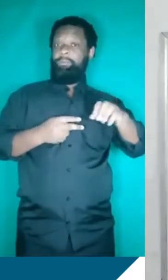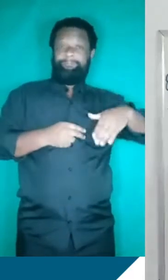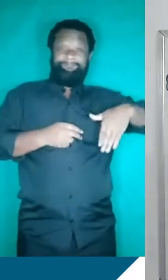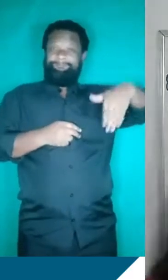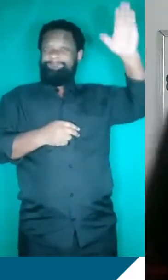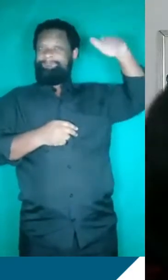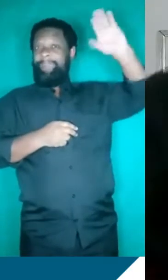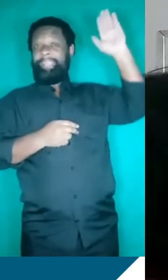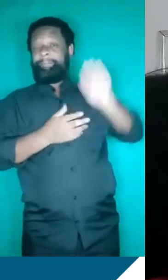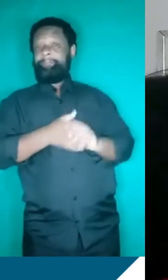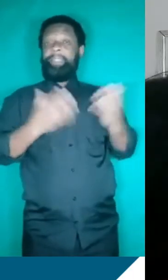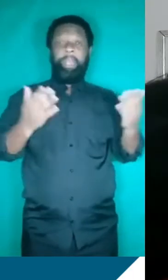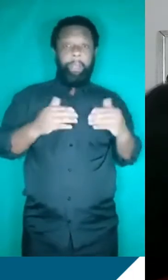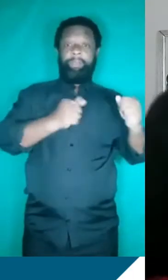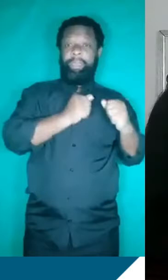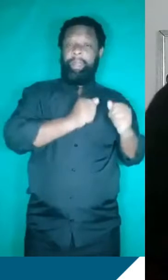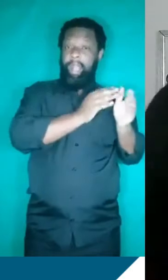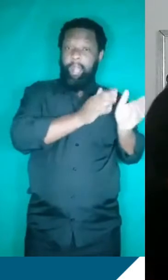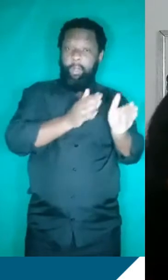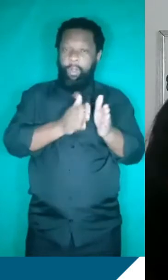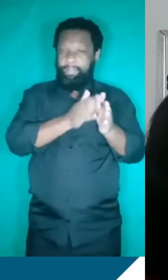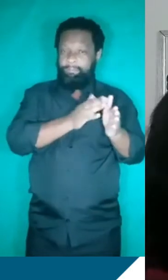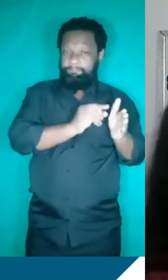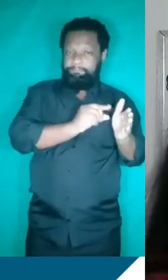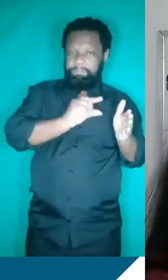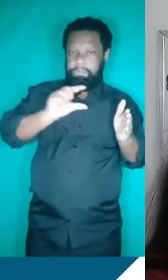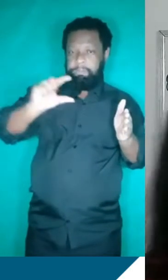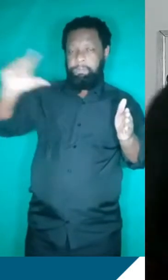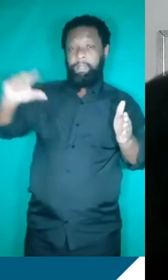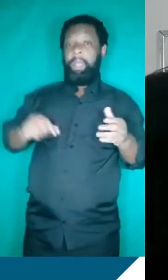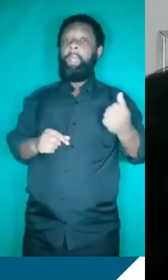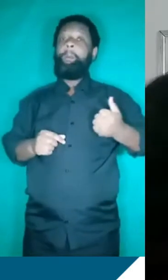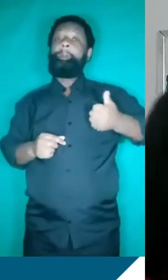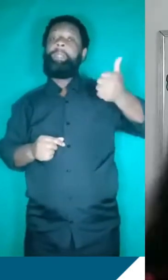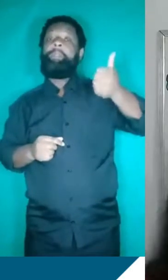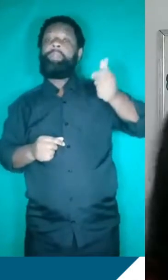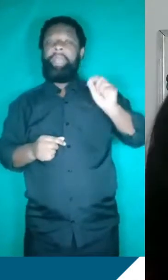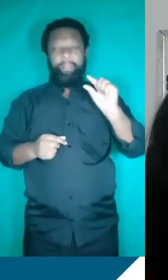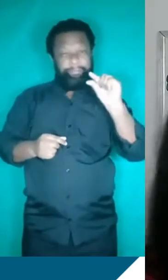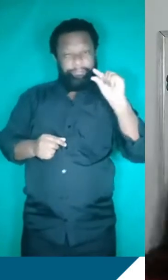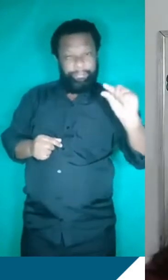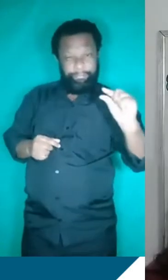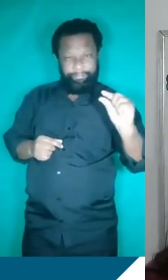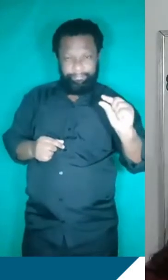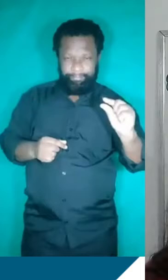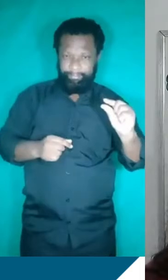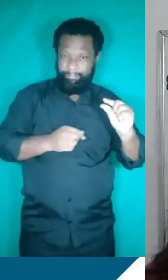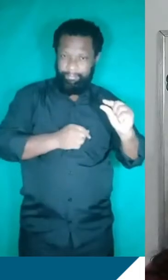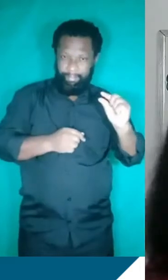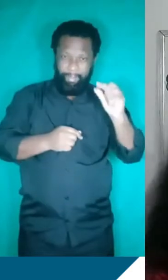alto. Então, como a ordem que nós precisamos colocar é uma ordem crescente, nós vamos pegar primeiro que tem o menor ponto